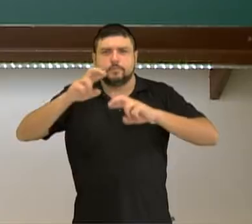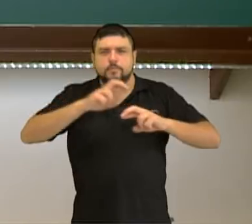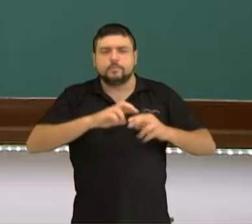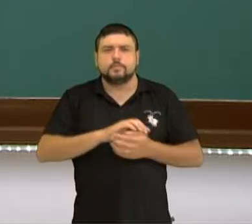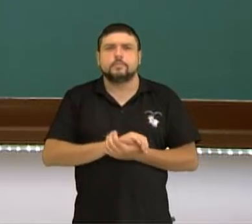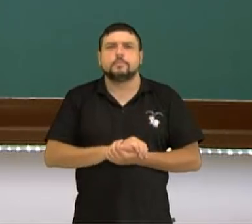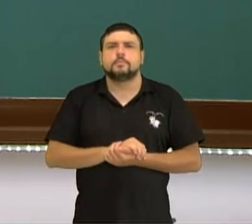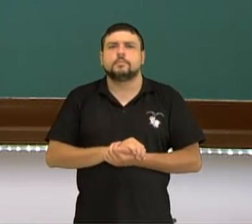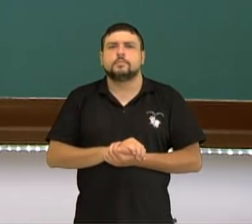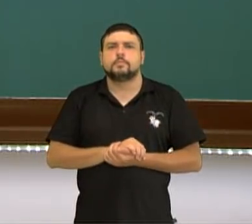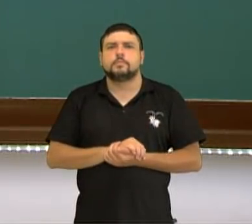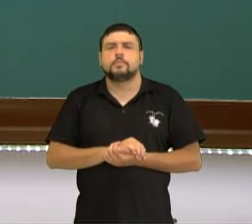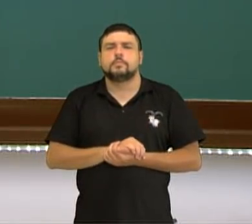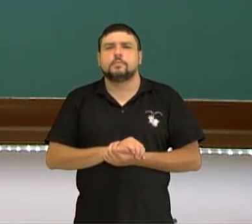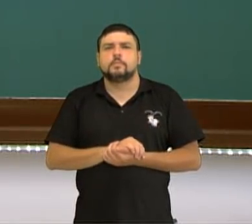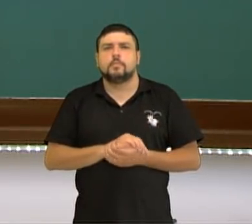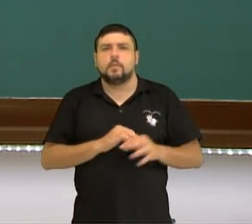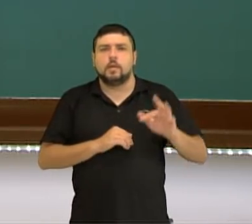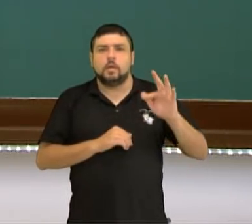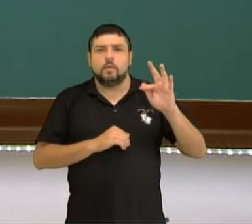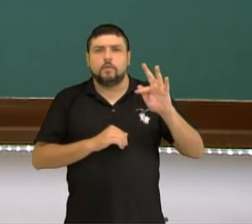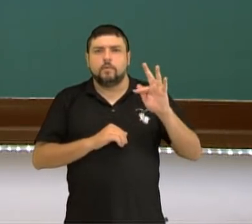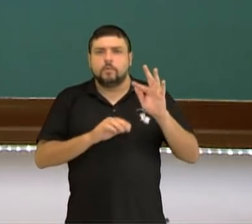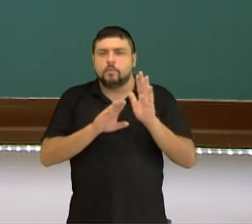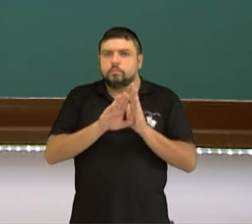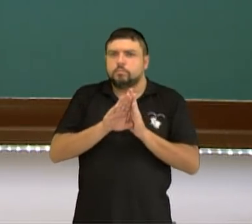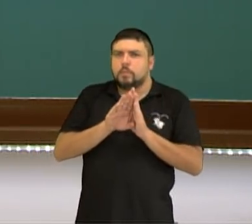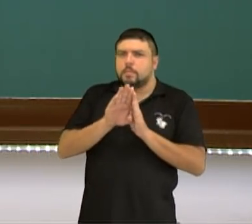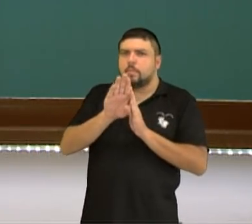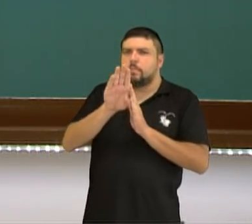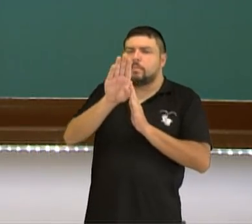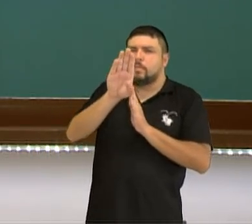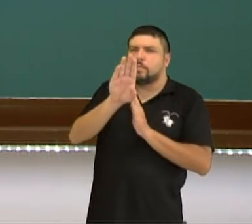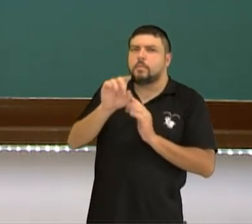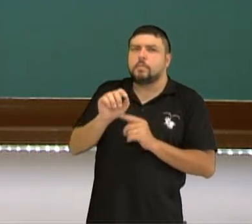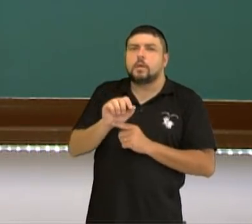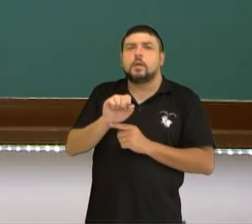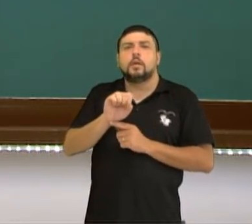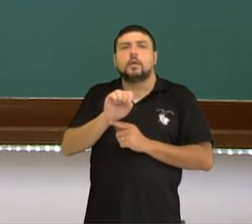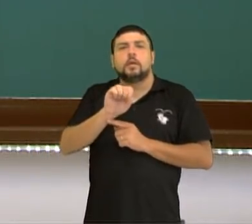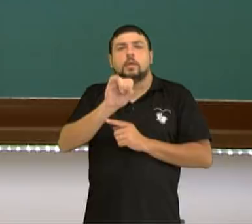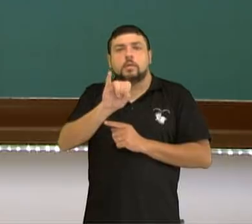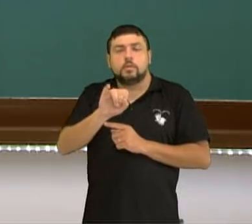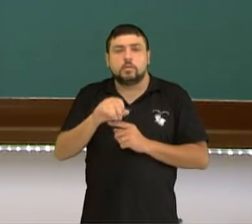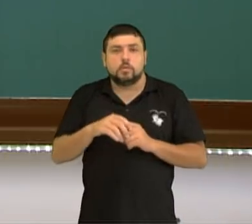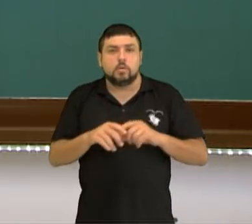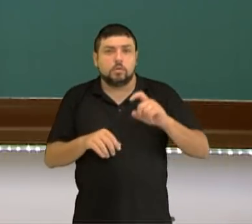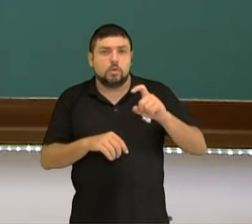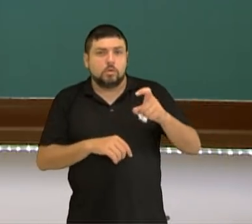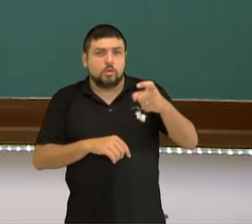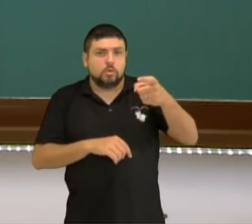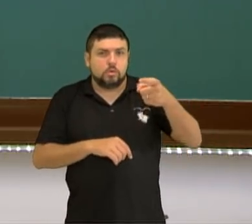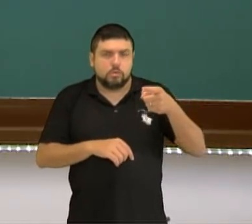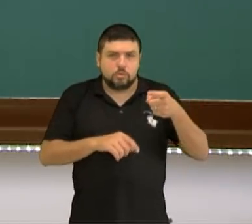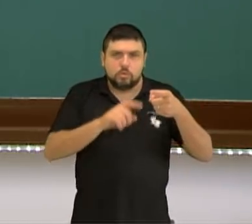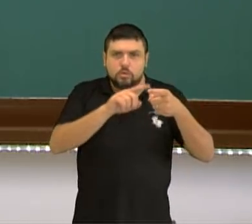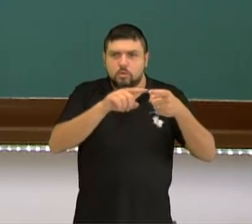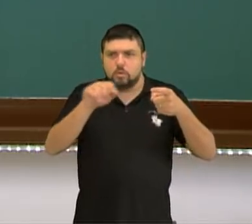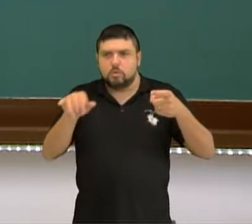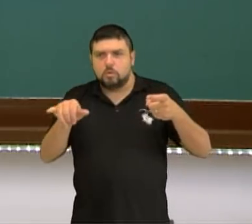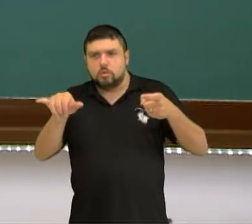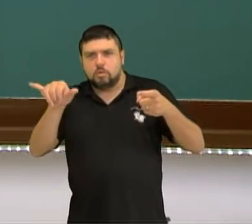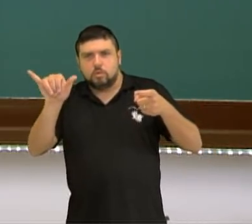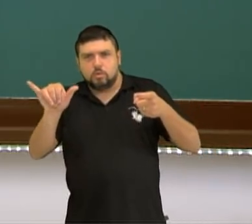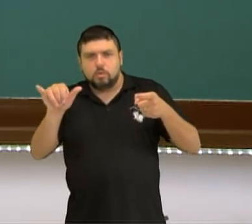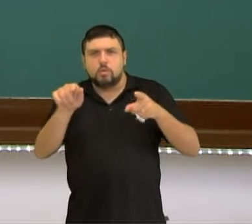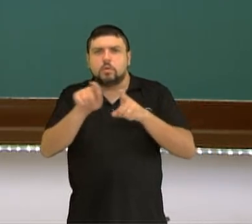Uma função é crescente quando aumentando-se os valores atribuídos ao domínio, os valores da imagem ficam